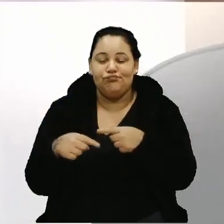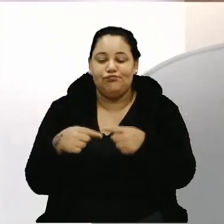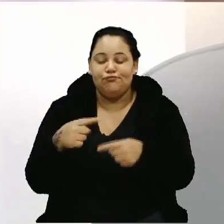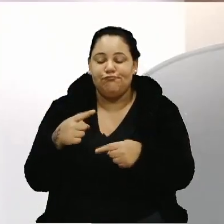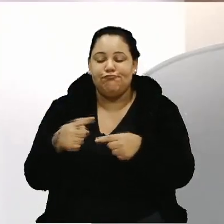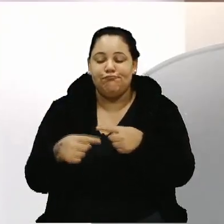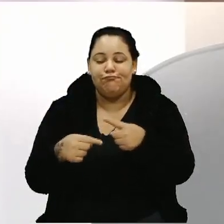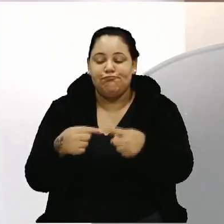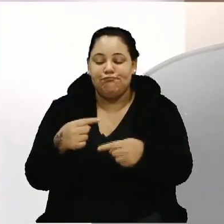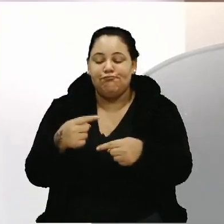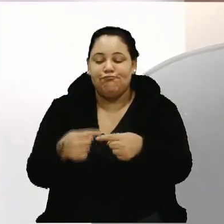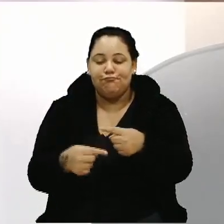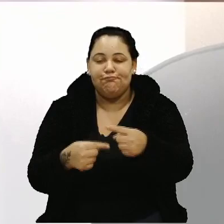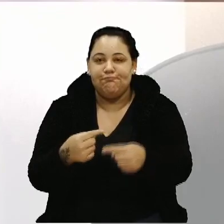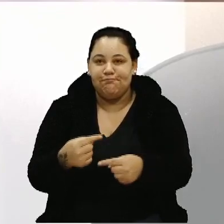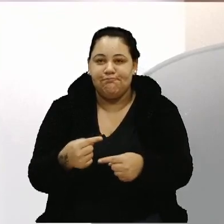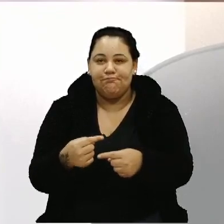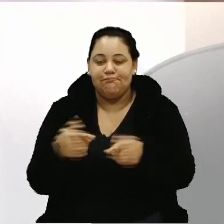IP. Capítulo 1.